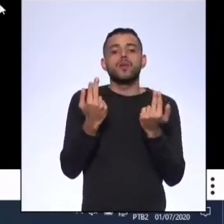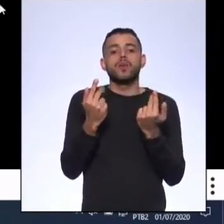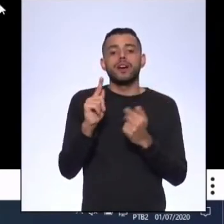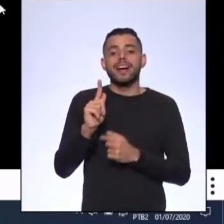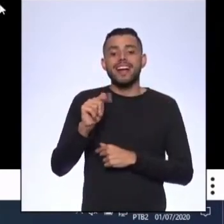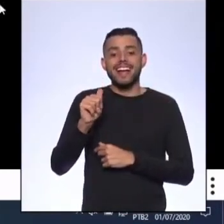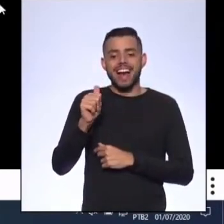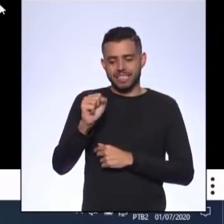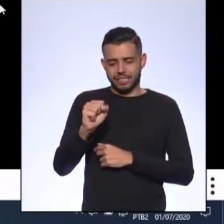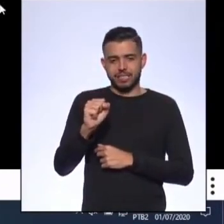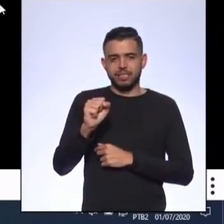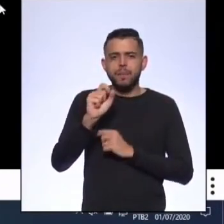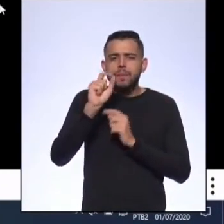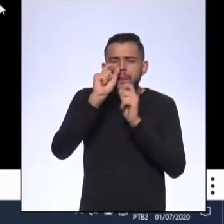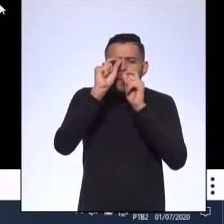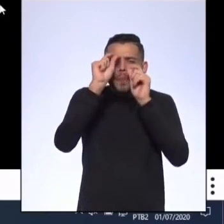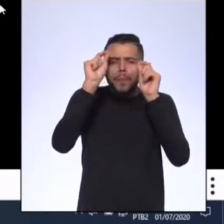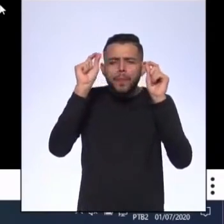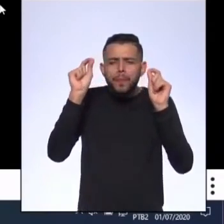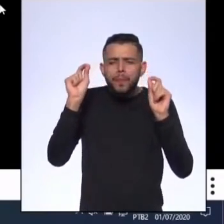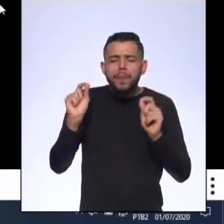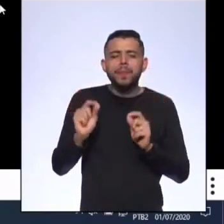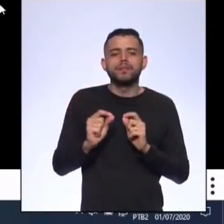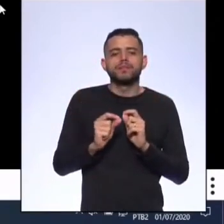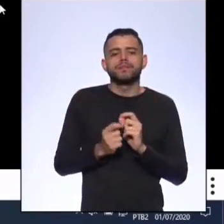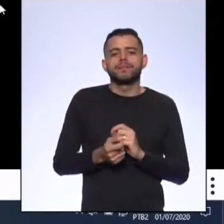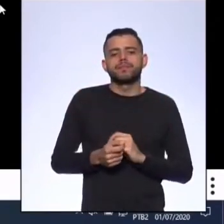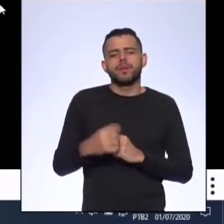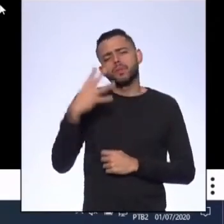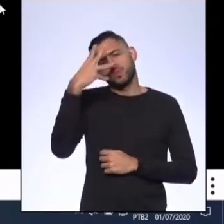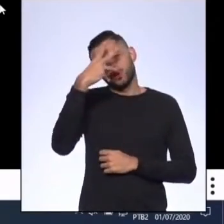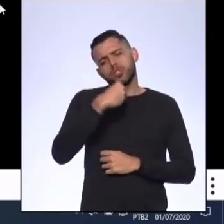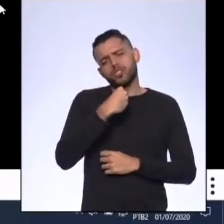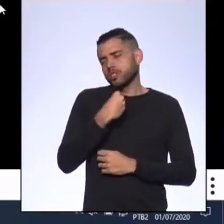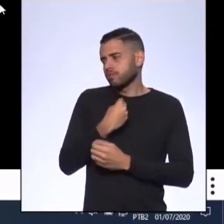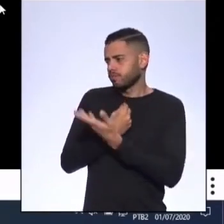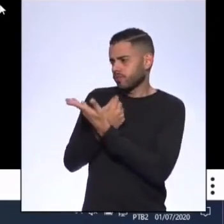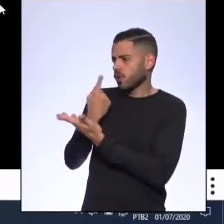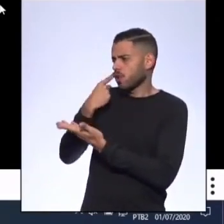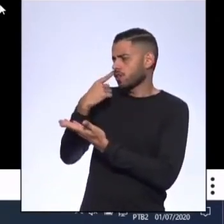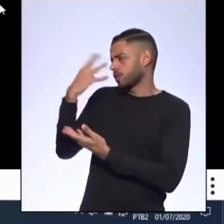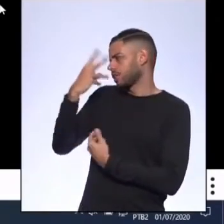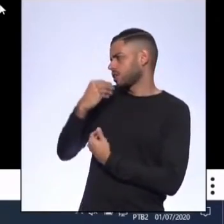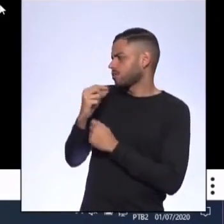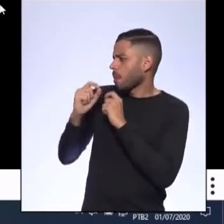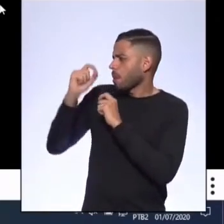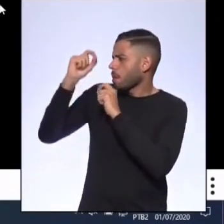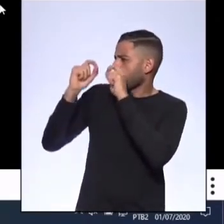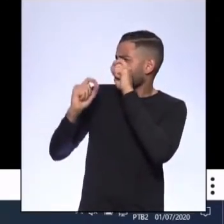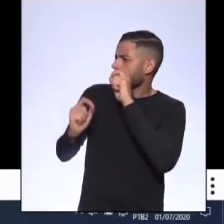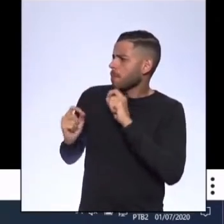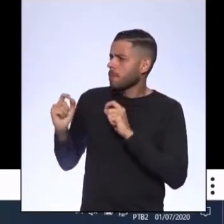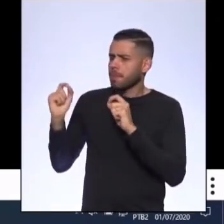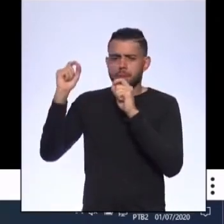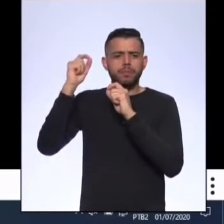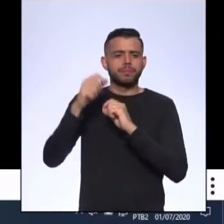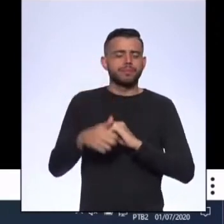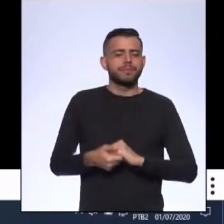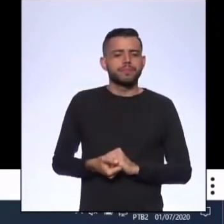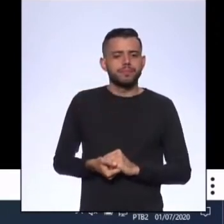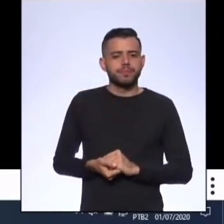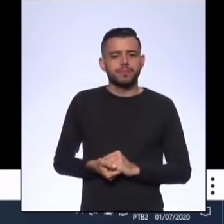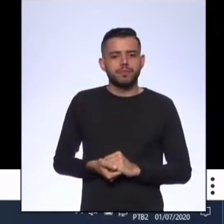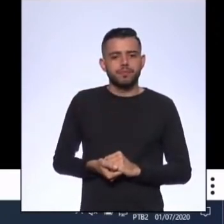moléculas do gás, né? Do gás. E elas são bonitinhas também, né? Tão lindas, olha que legal se mexendo, né? Tá vendo ali? Ok. Pessoal,